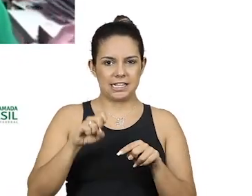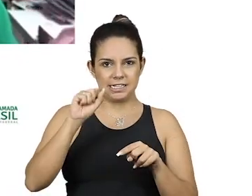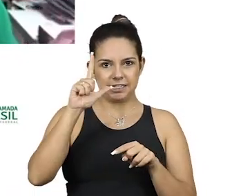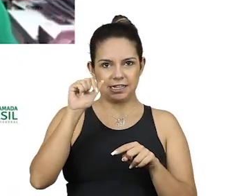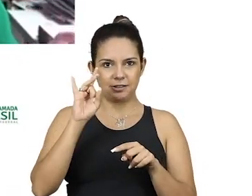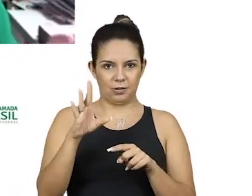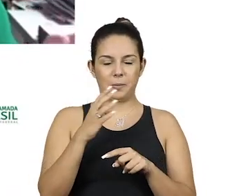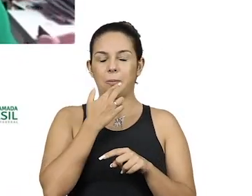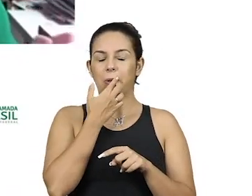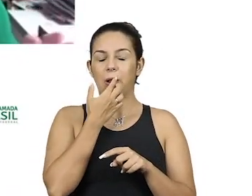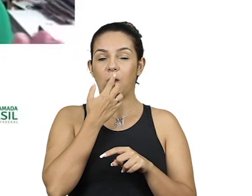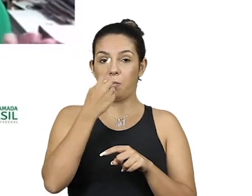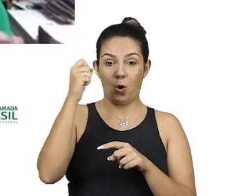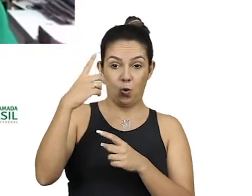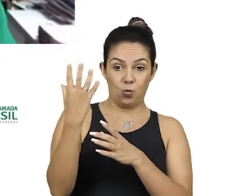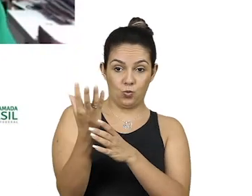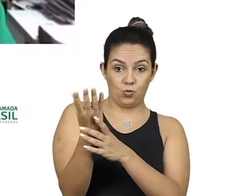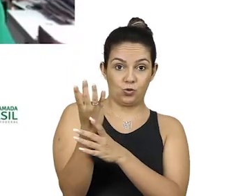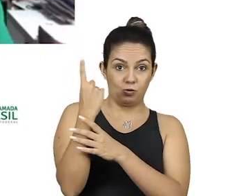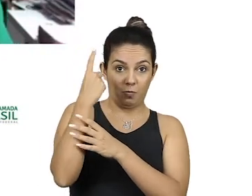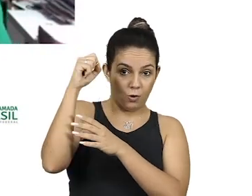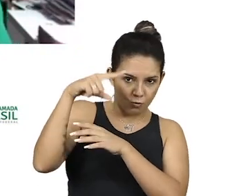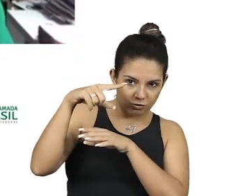abajur ligado,